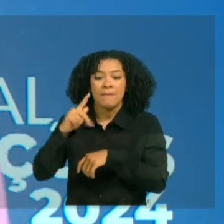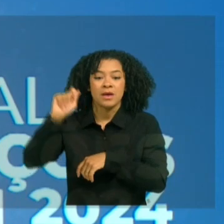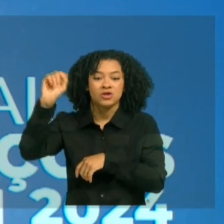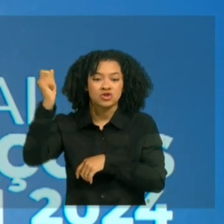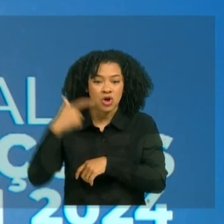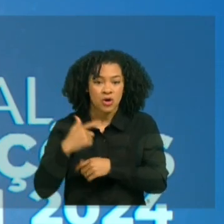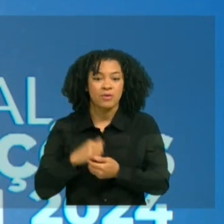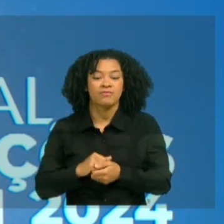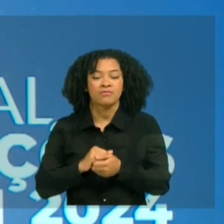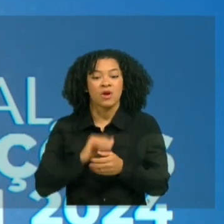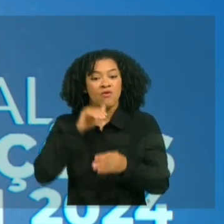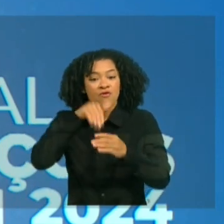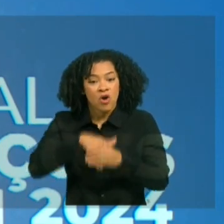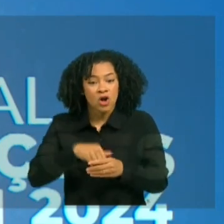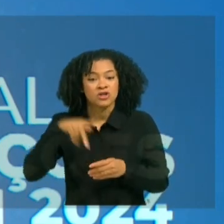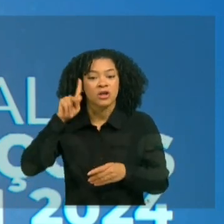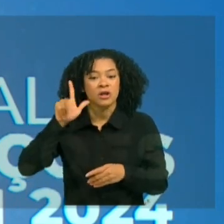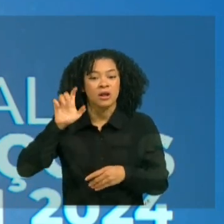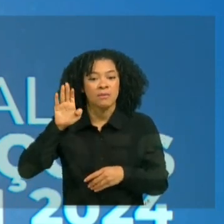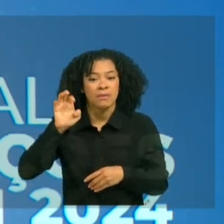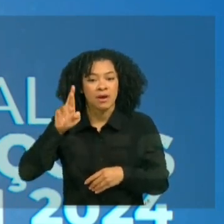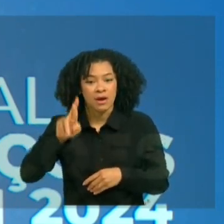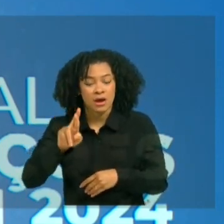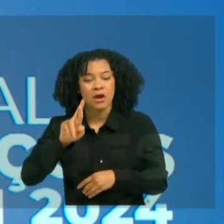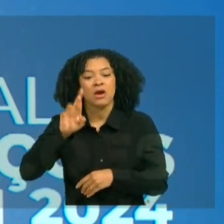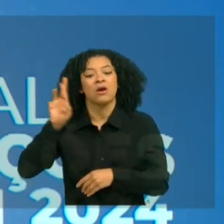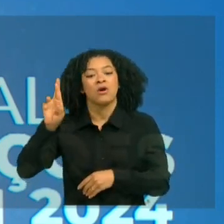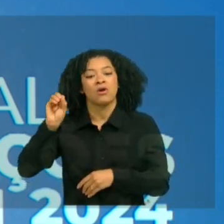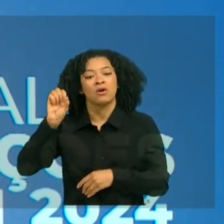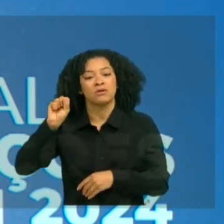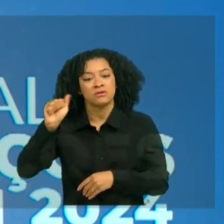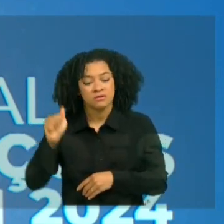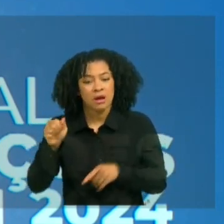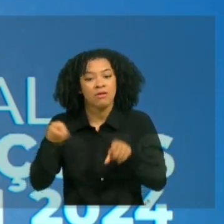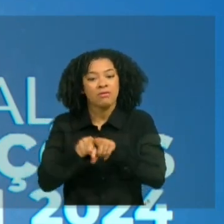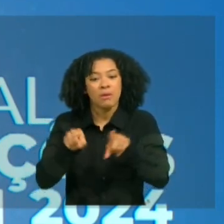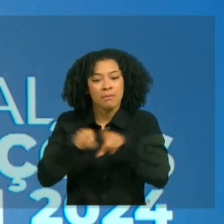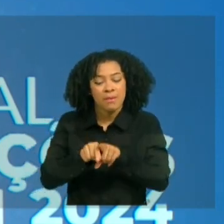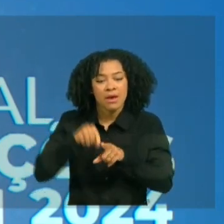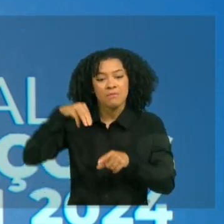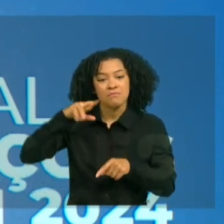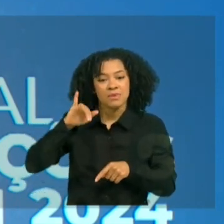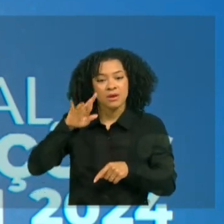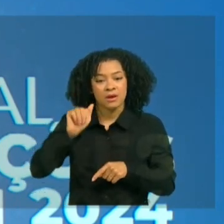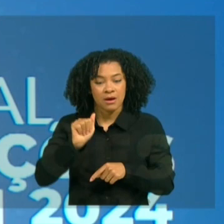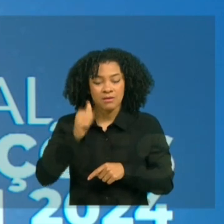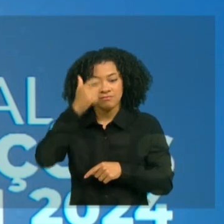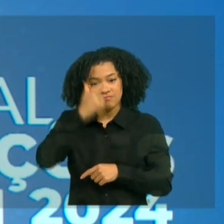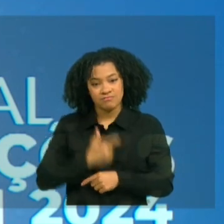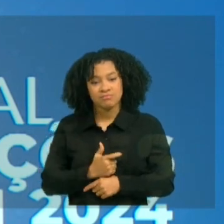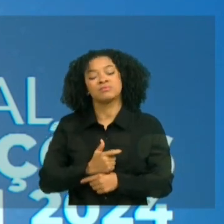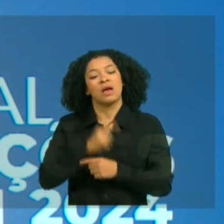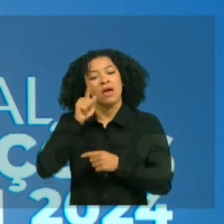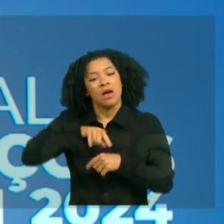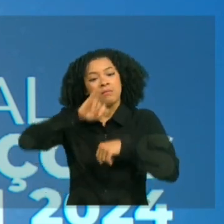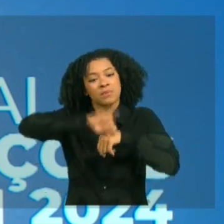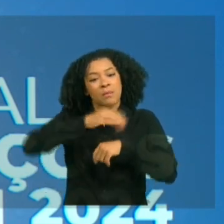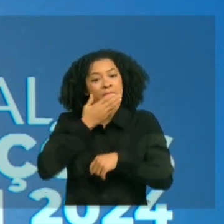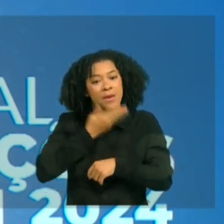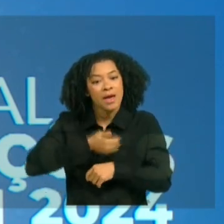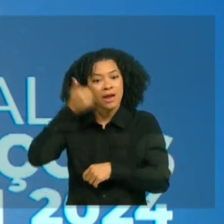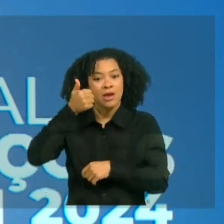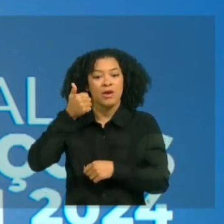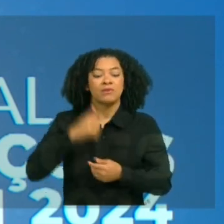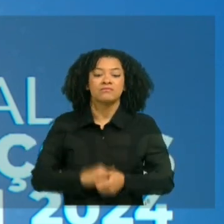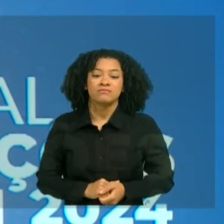vte creber rosa e dona Mira e vamos juntos lutar por uma capital bem melhor mais 30